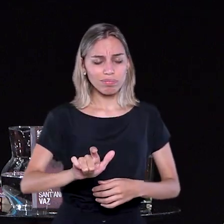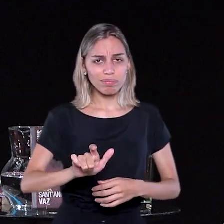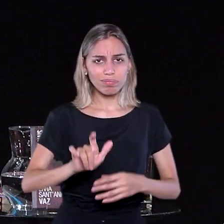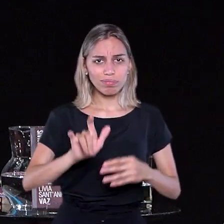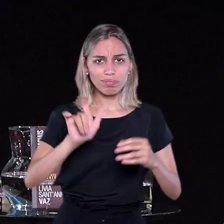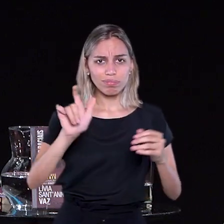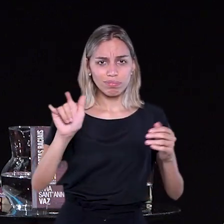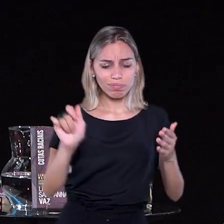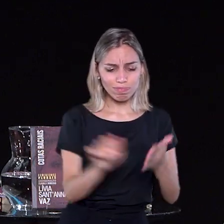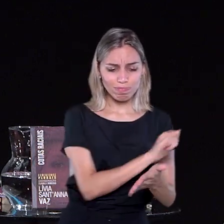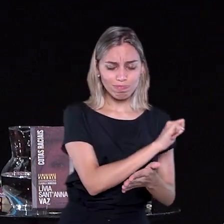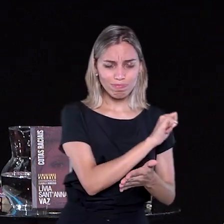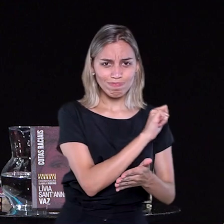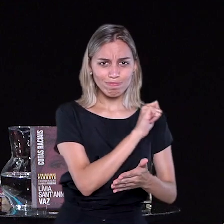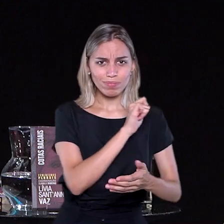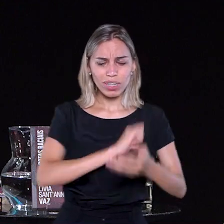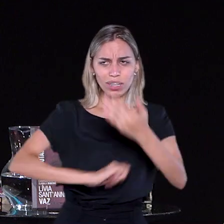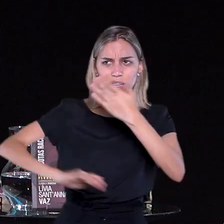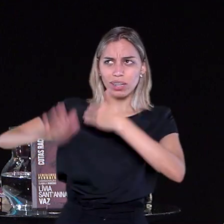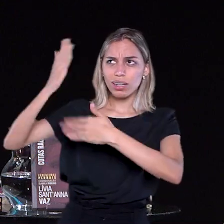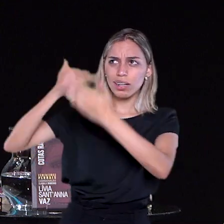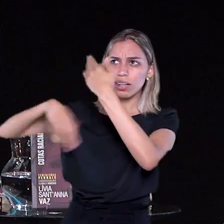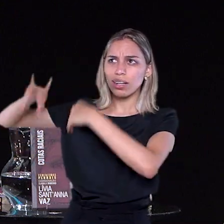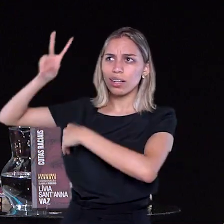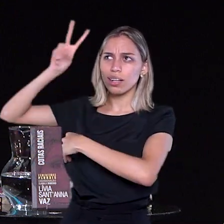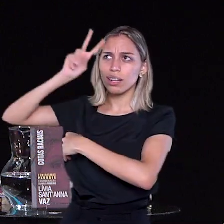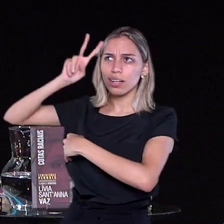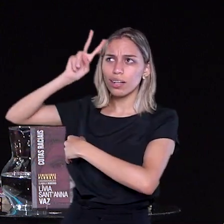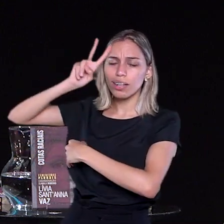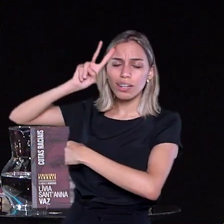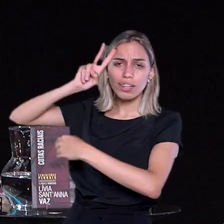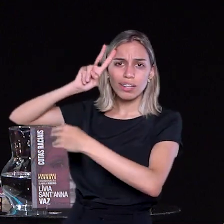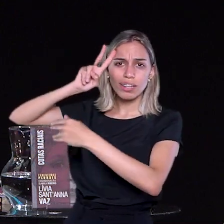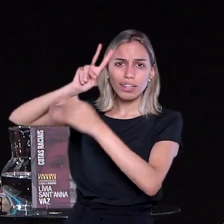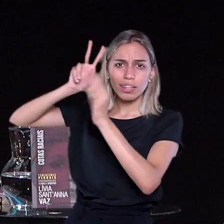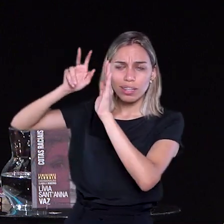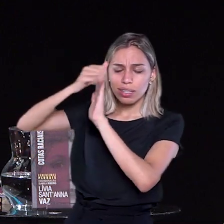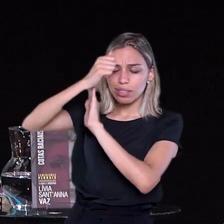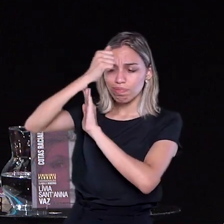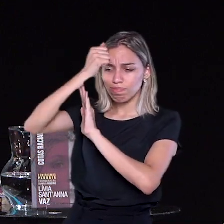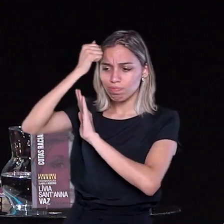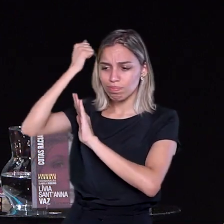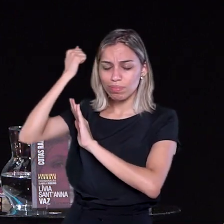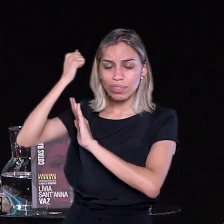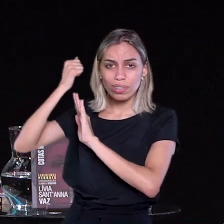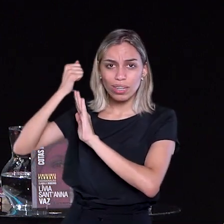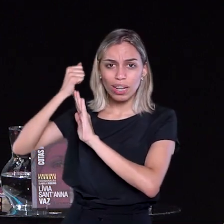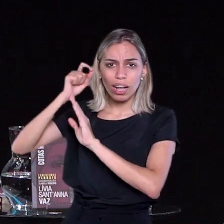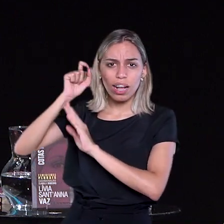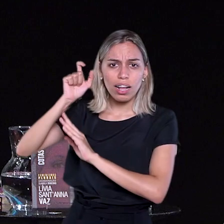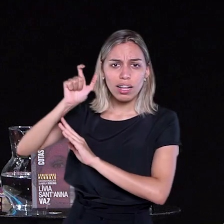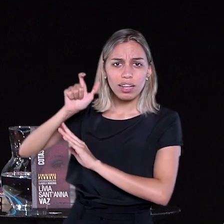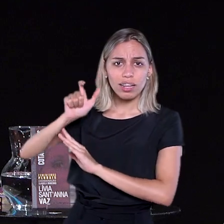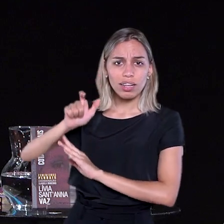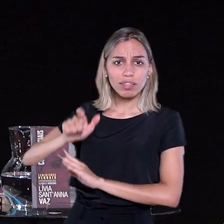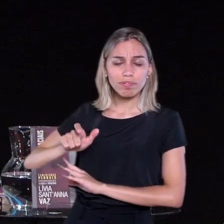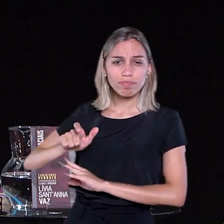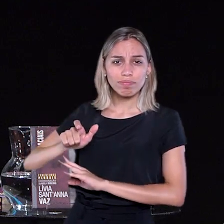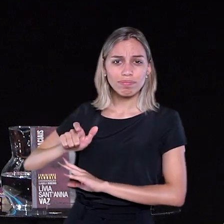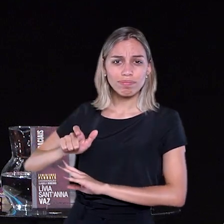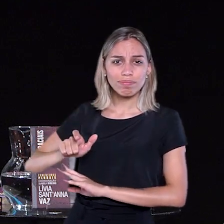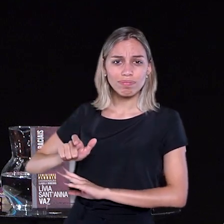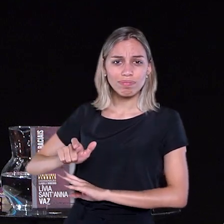a minha tese é sobre, mas nós temos pessoas negras, intelectuais negros e negras em todas as áreas do conhecimento, não é? Então, tem